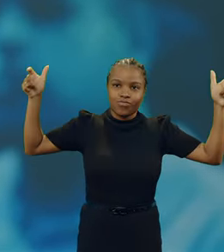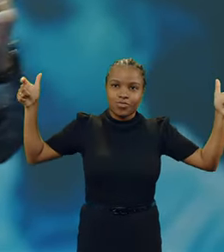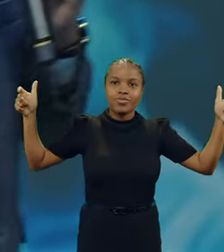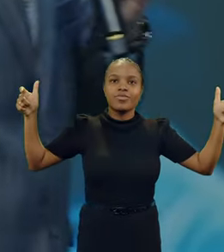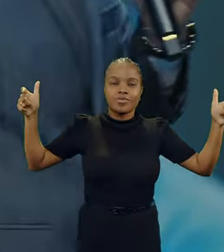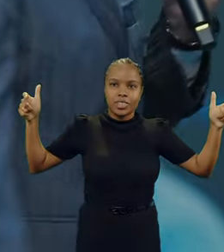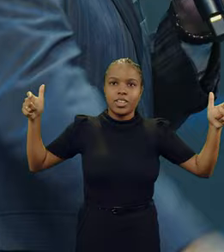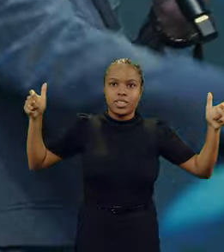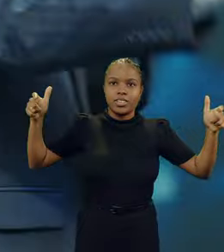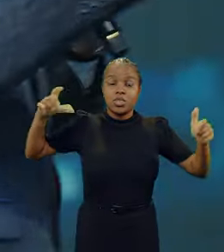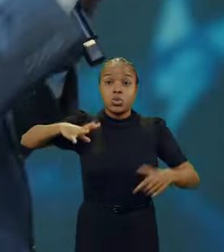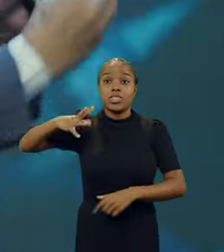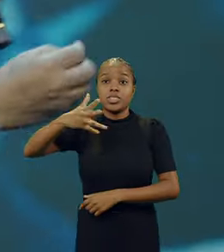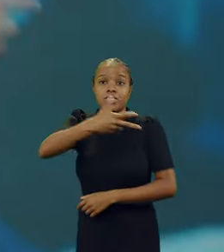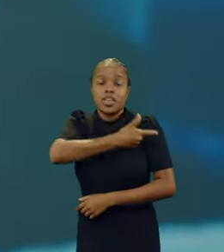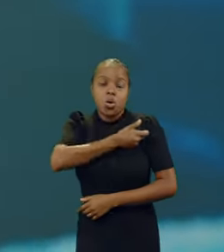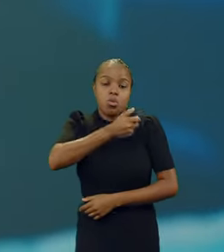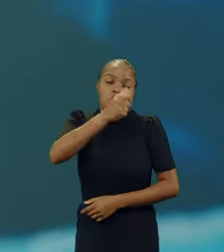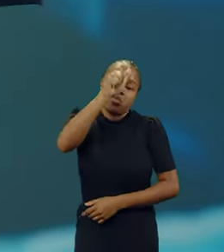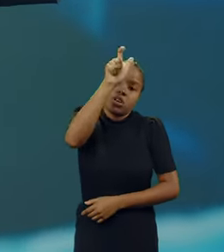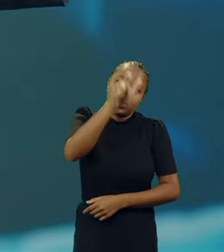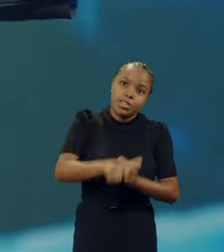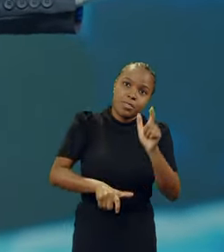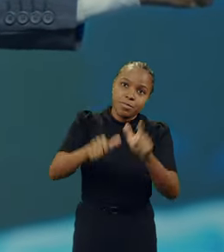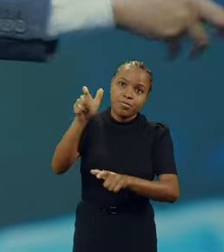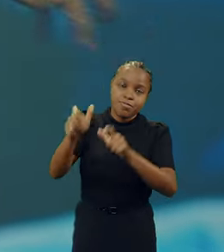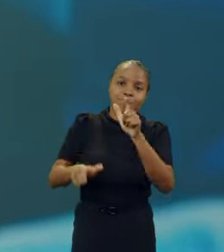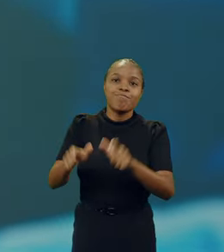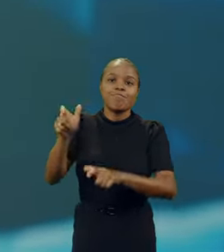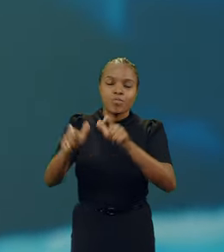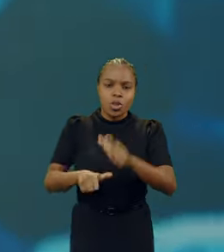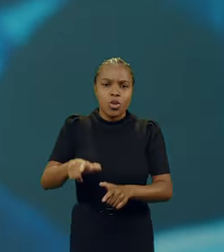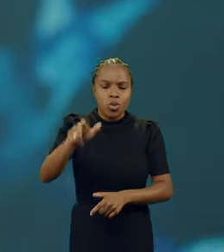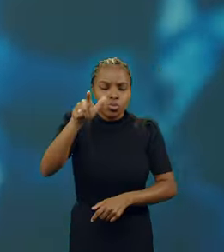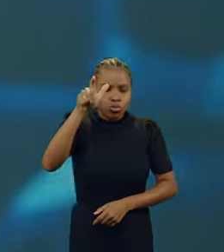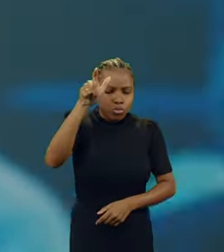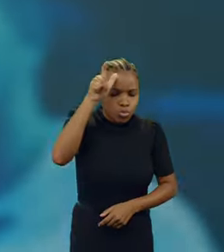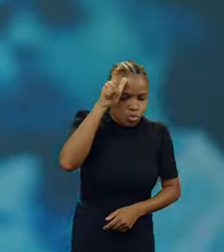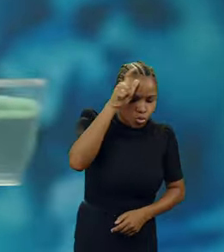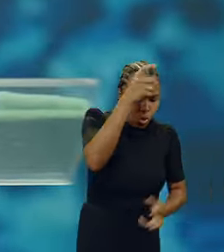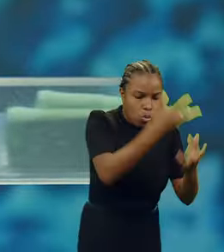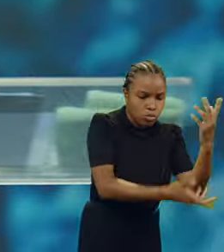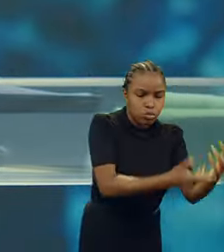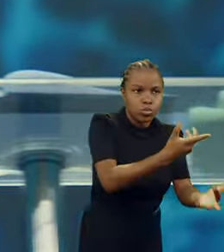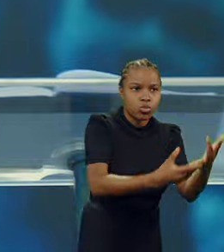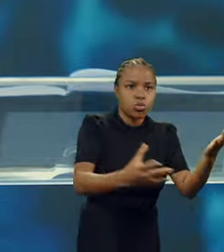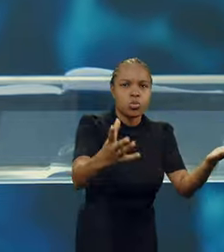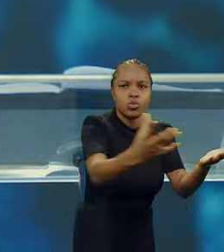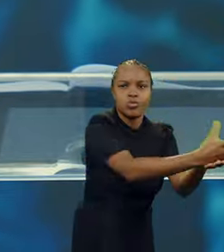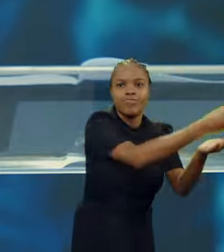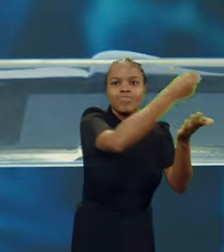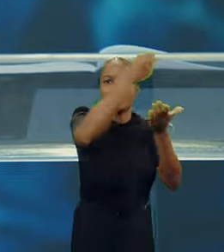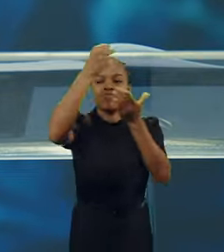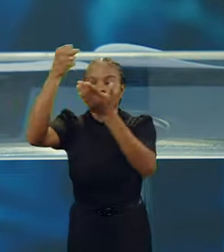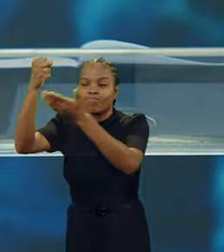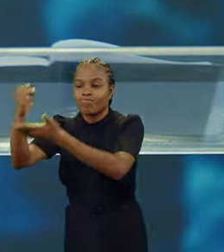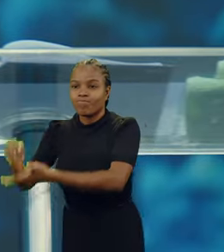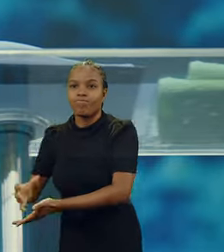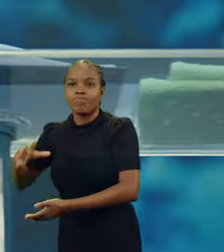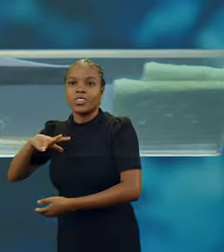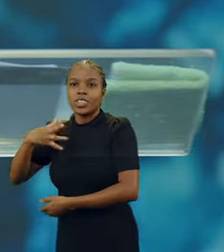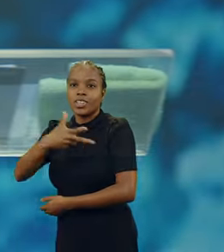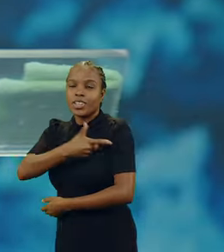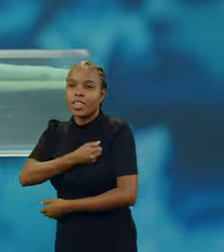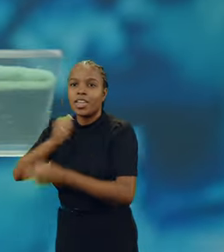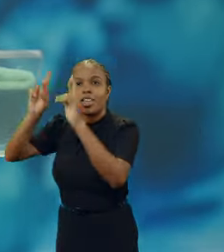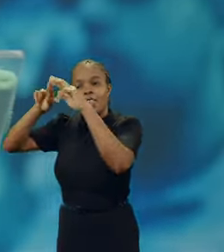e arrebatando as almas do reino das trevas e trazendo para o reino de nosso Senhor e